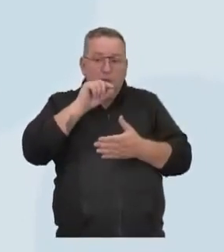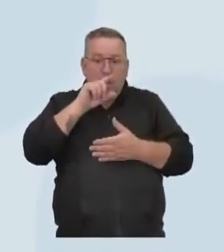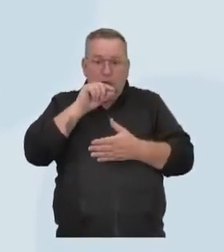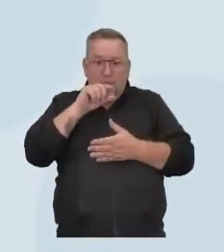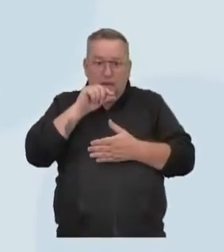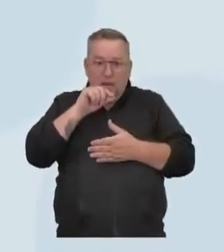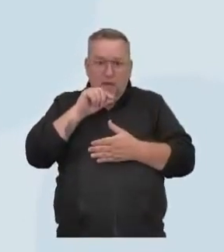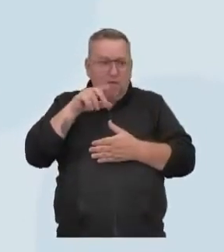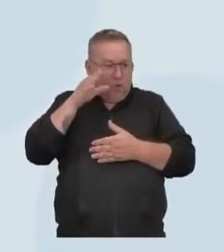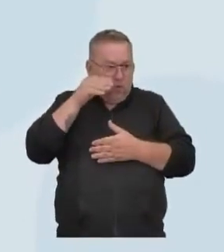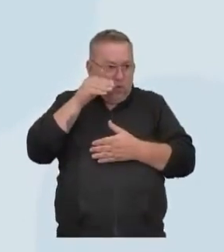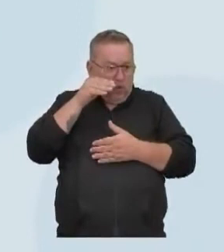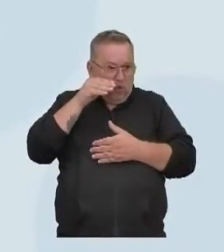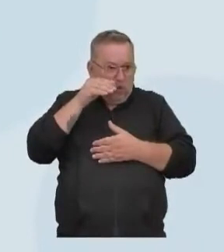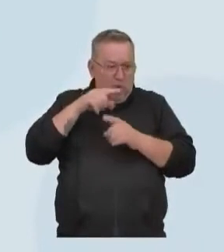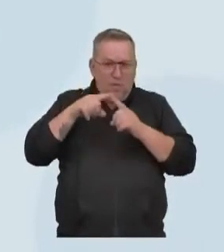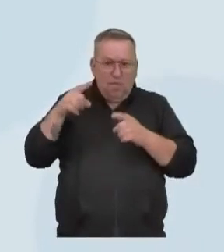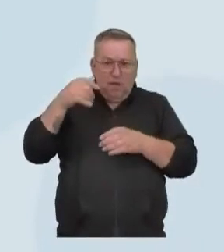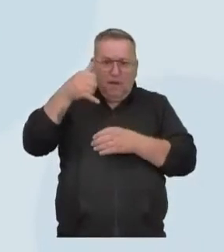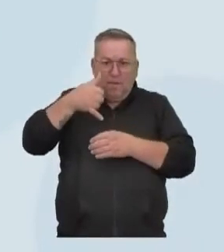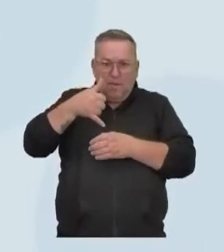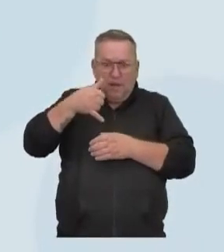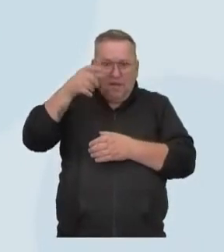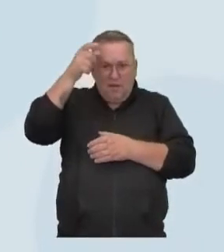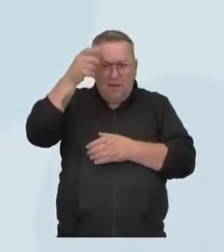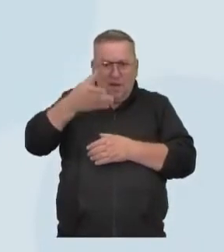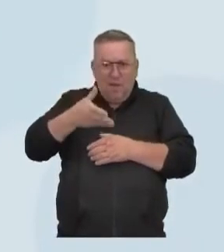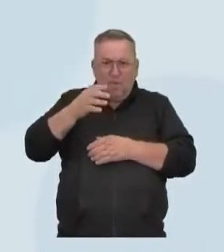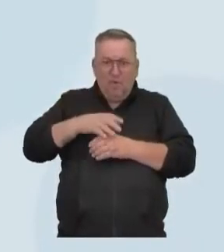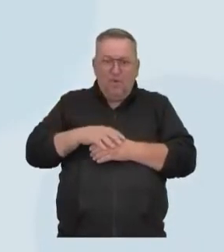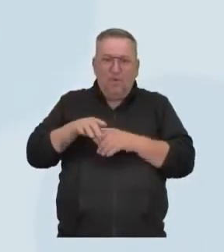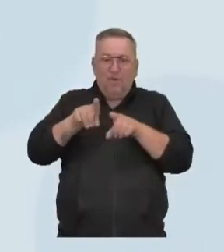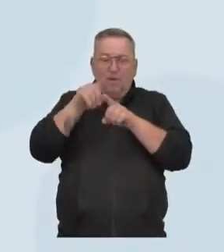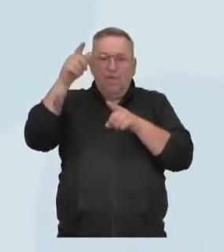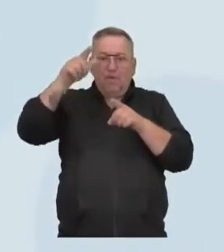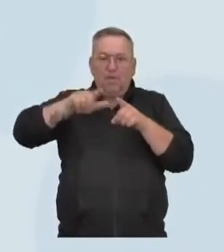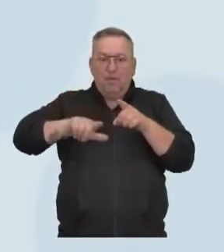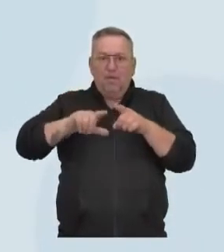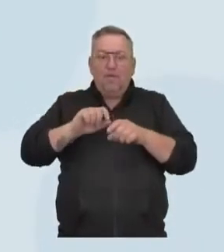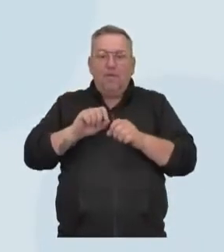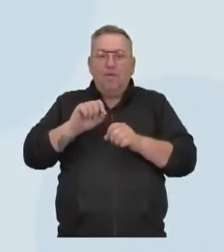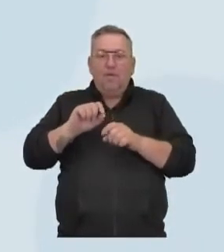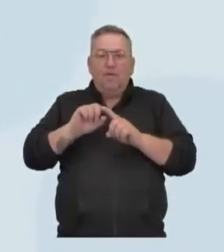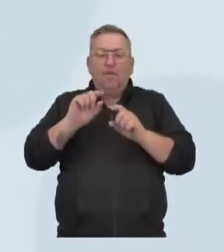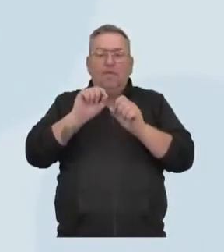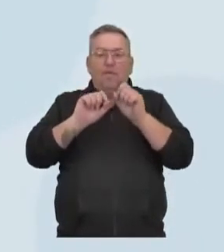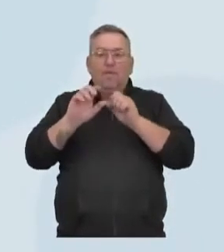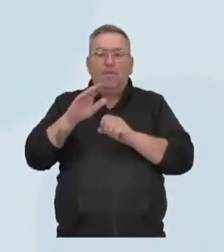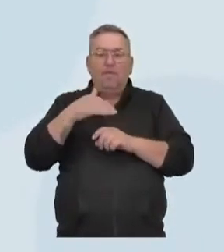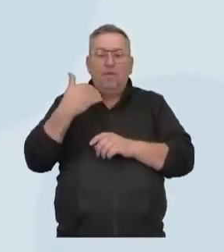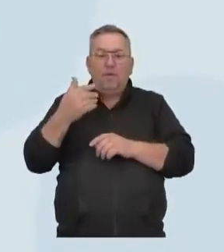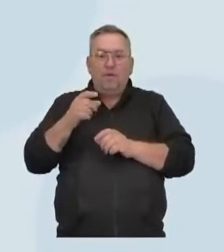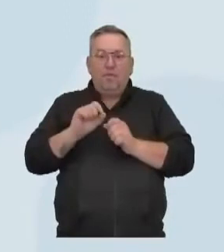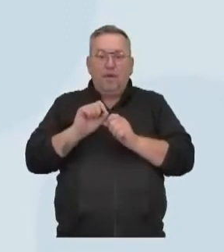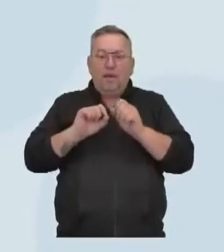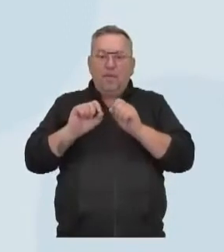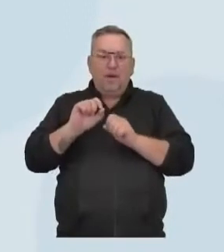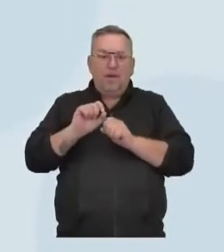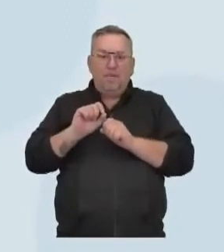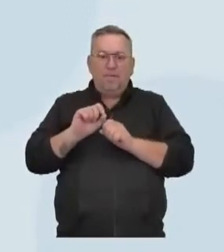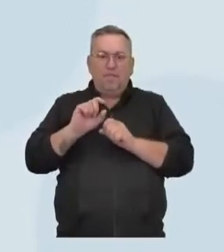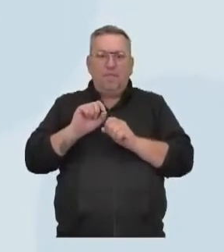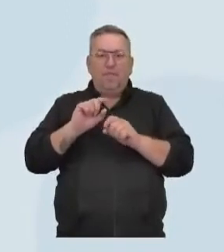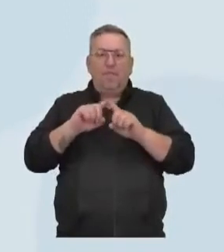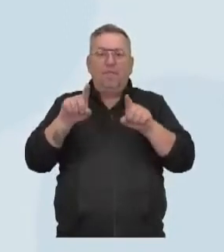ô crioulo, olha esse mate, diabo. E outra vez o negro no ouvido dele: mas senhor, não tem mais